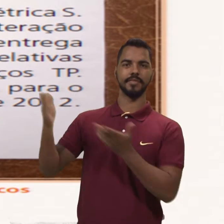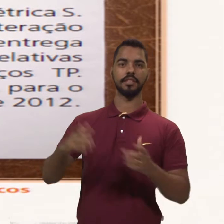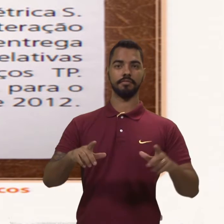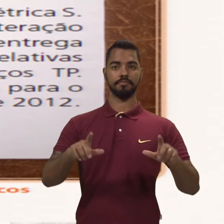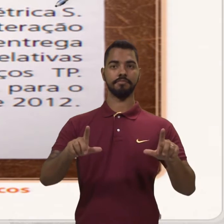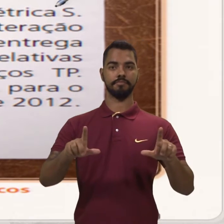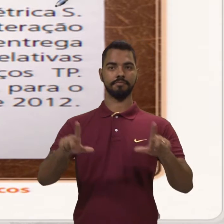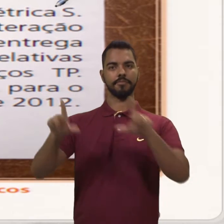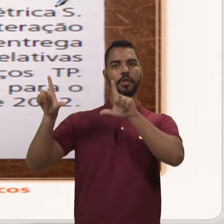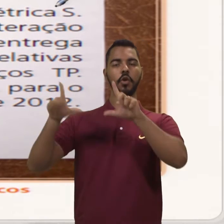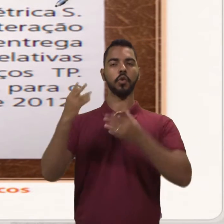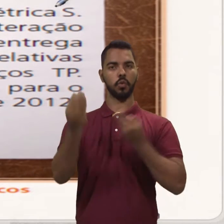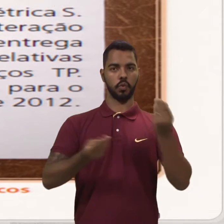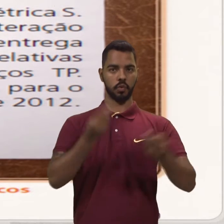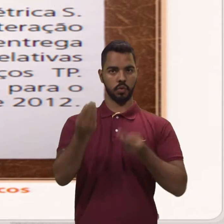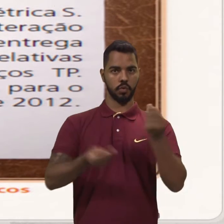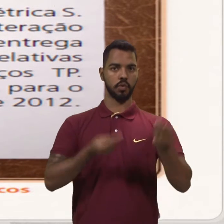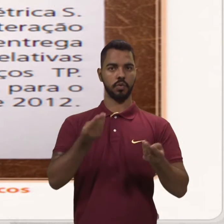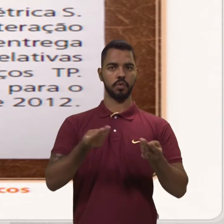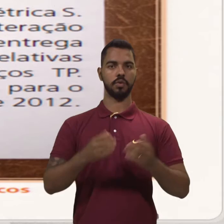Aviso de alteração.